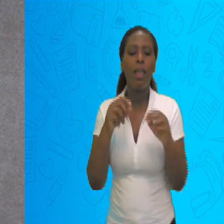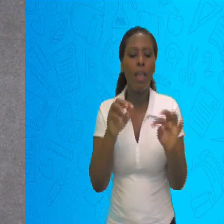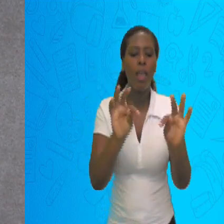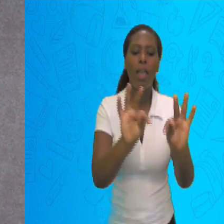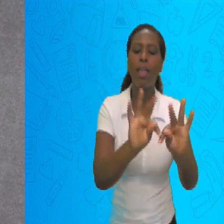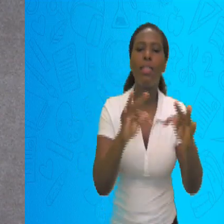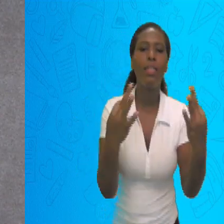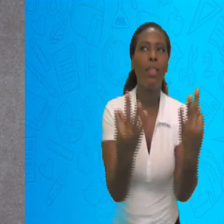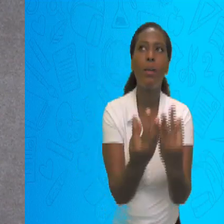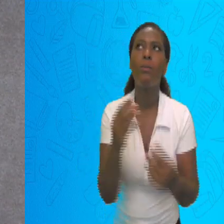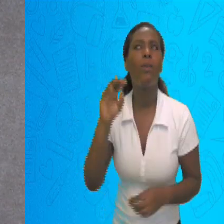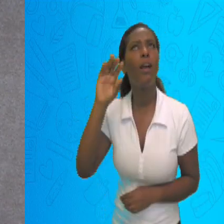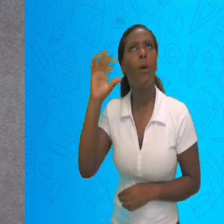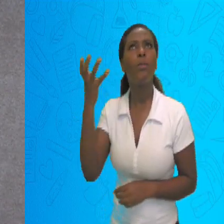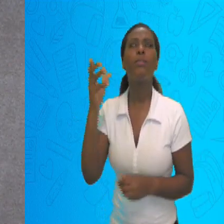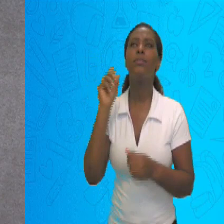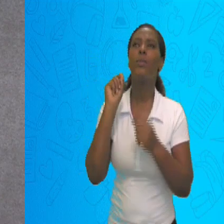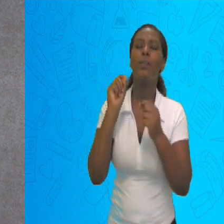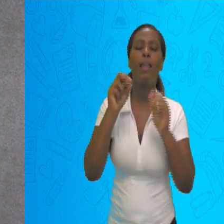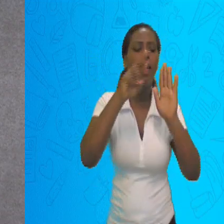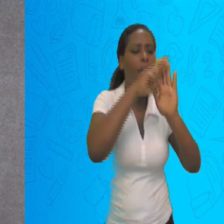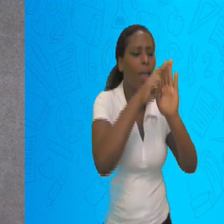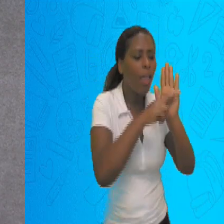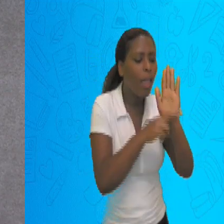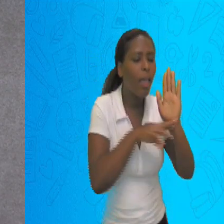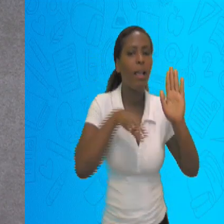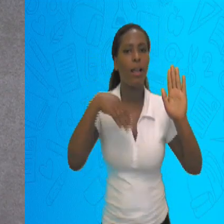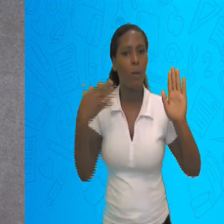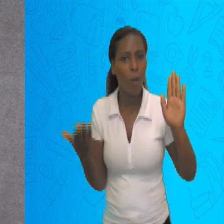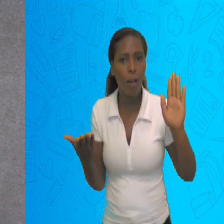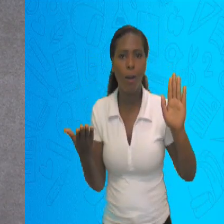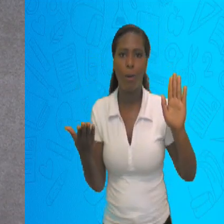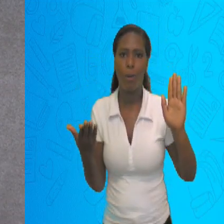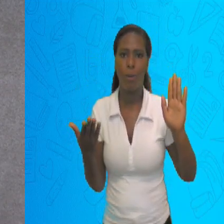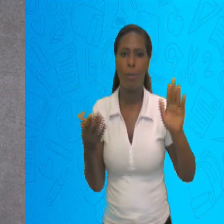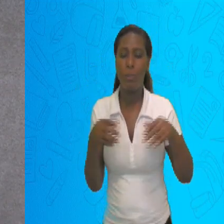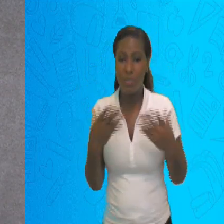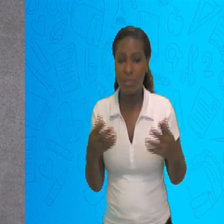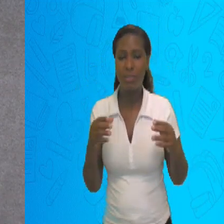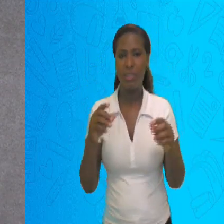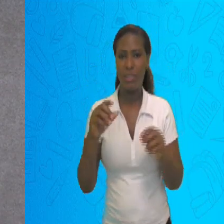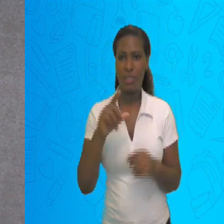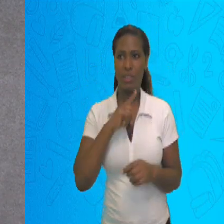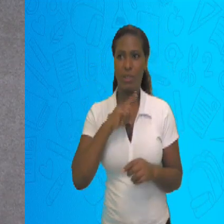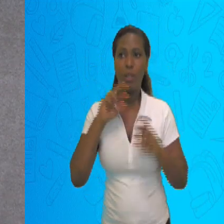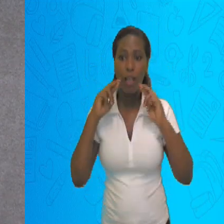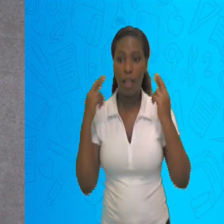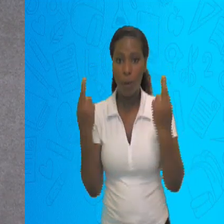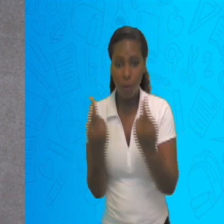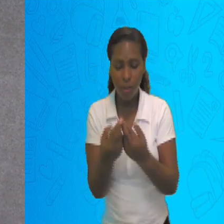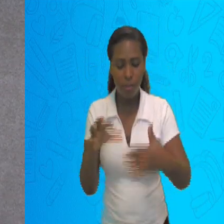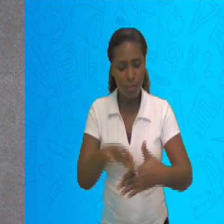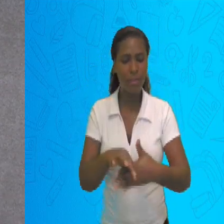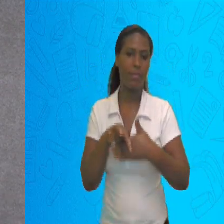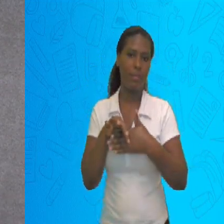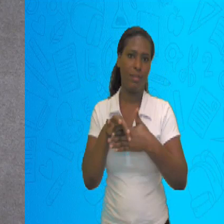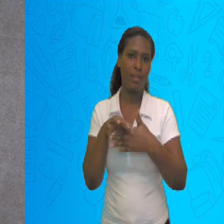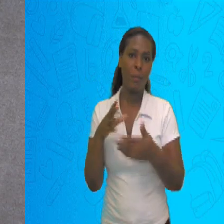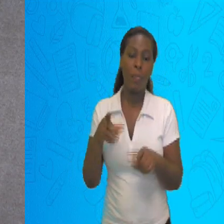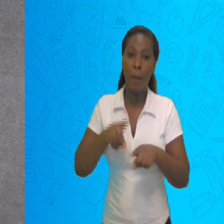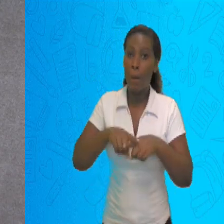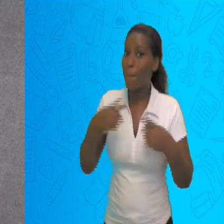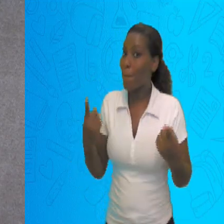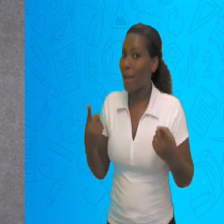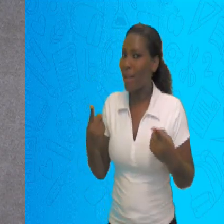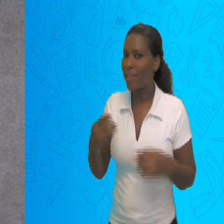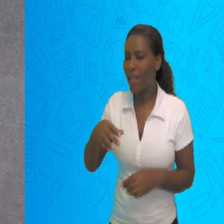esse conselho? Esse conselho era toda a tribo, mas quem tinha a primeira voz eram os